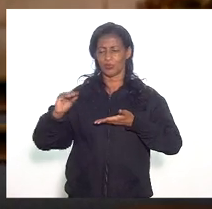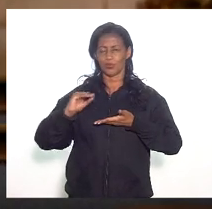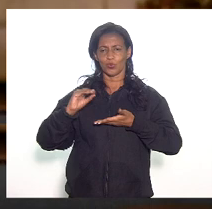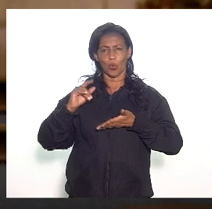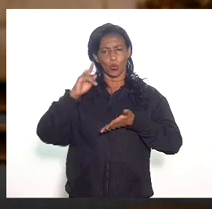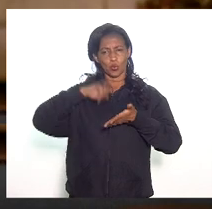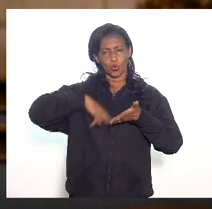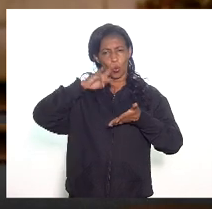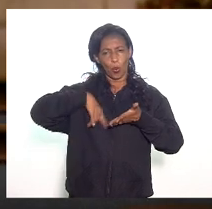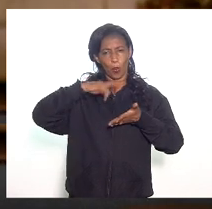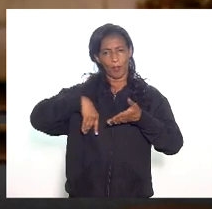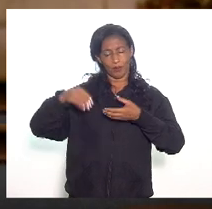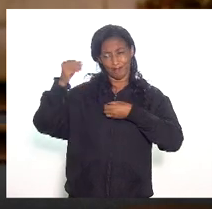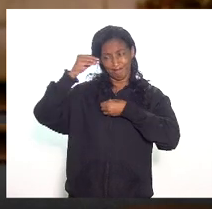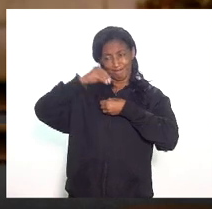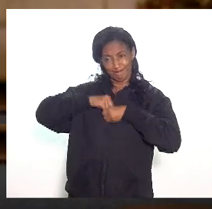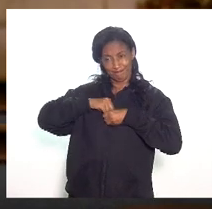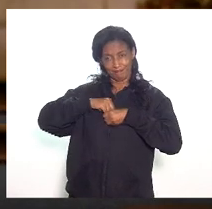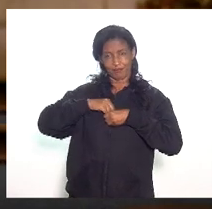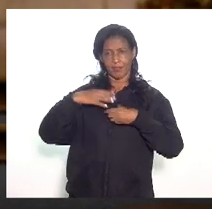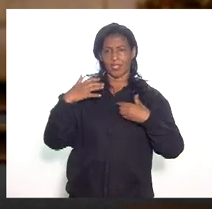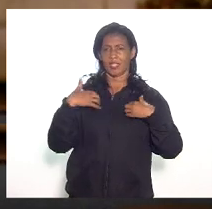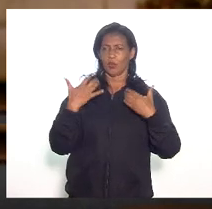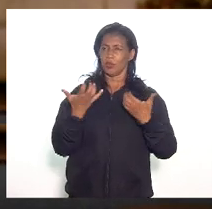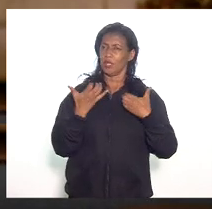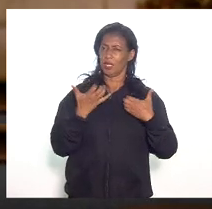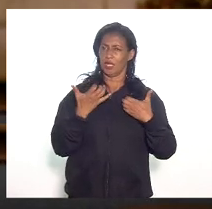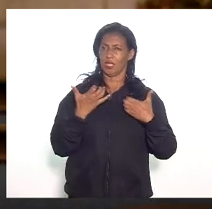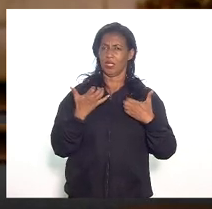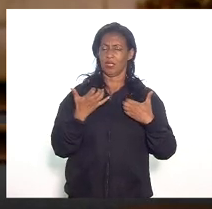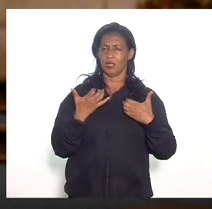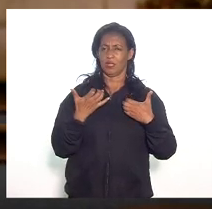interna e eu queria passar a presidência